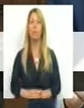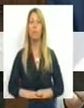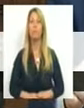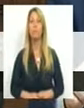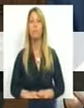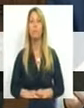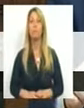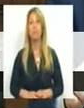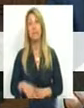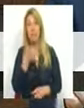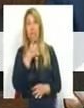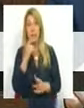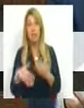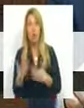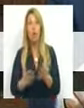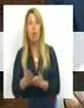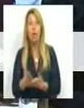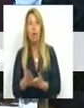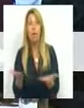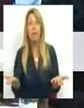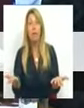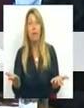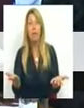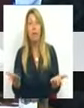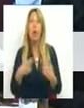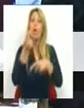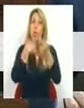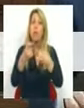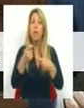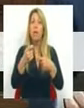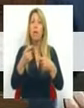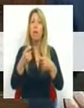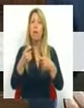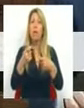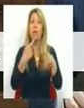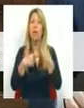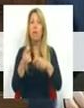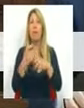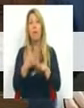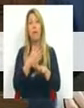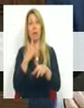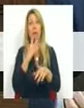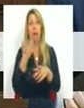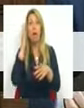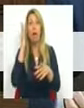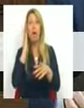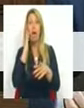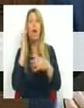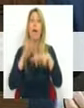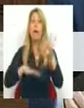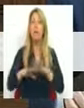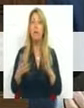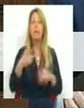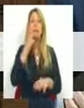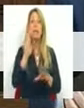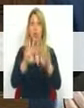Define-se seguir em frente. Prosseguir com a venda que estávamos a efetuar. A Direção-Geral de Concorrência